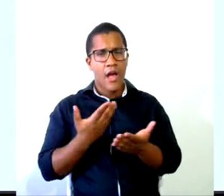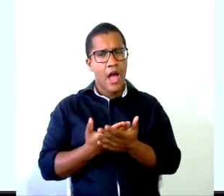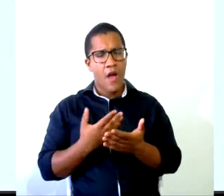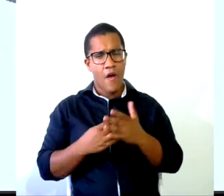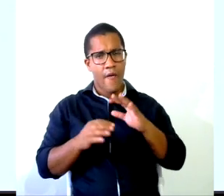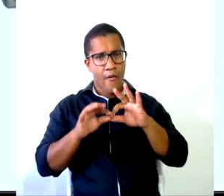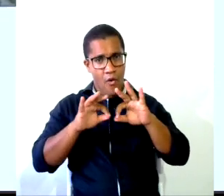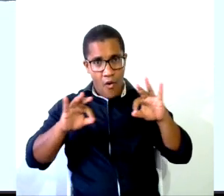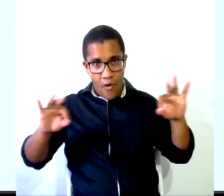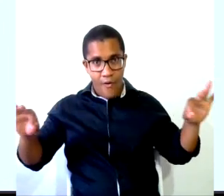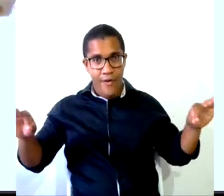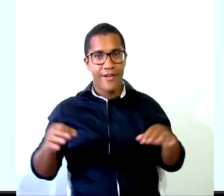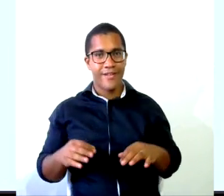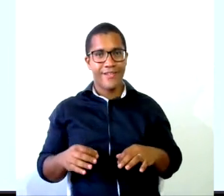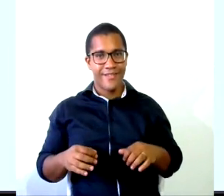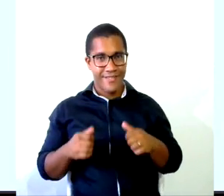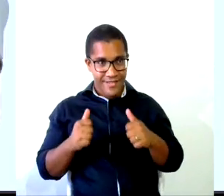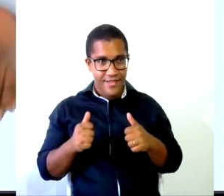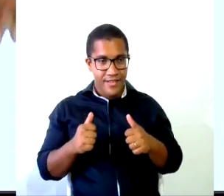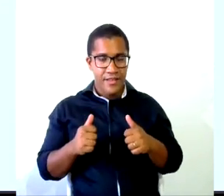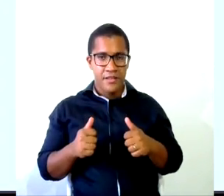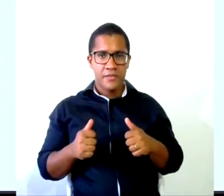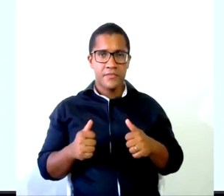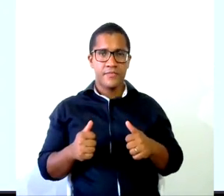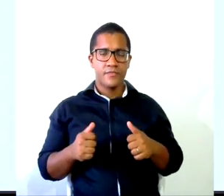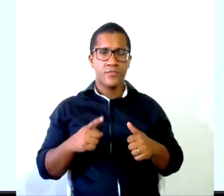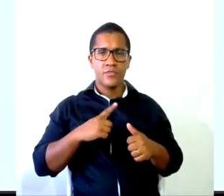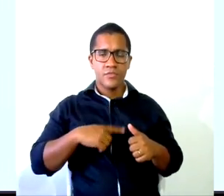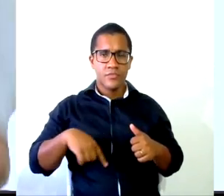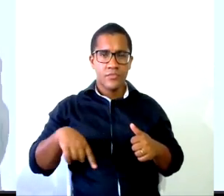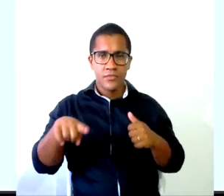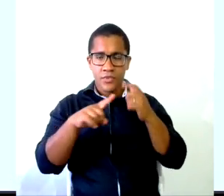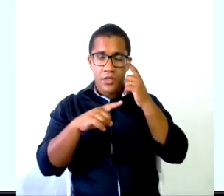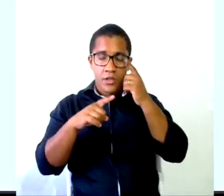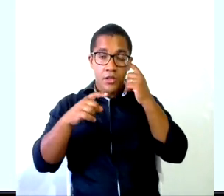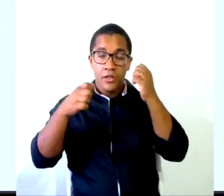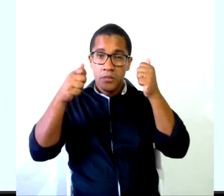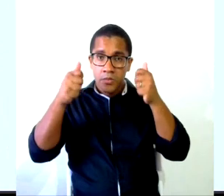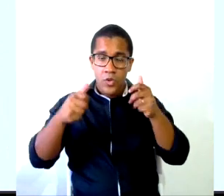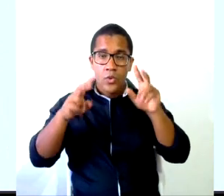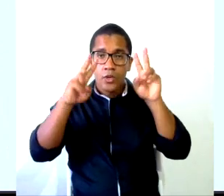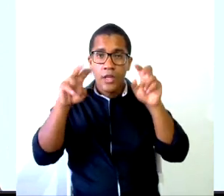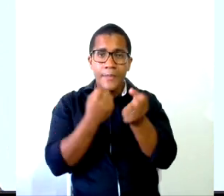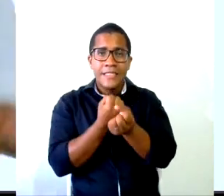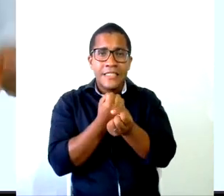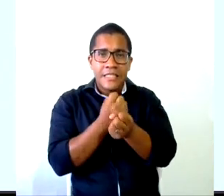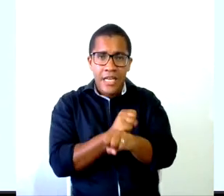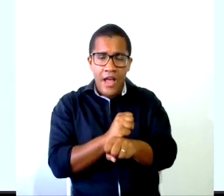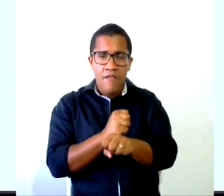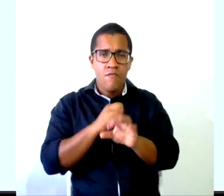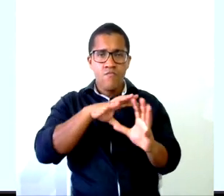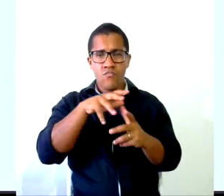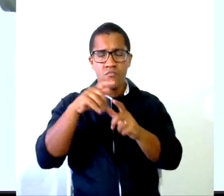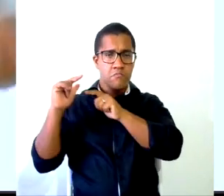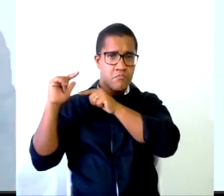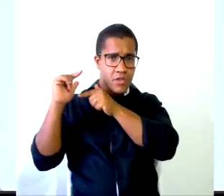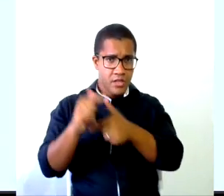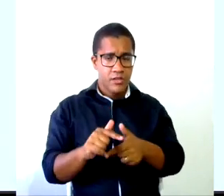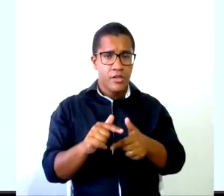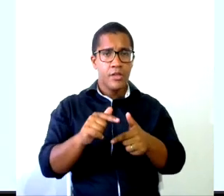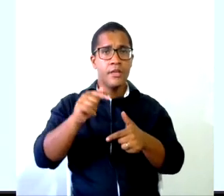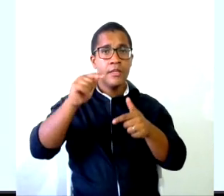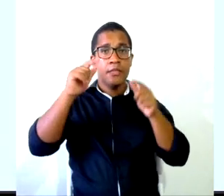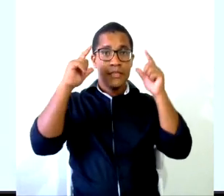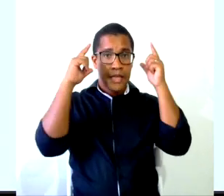esta aula maravilhosa, brilhante sobre a escravidão no mundo mundo clássico,